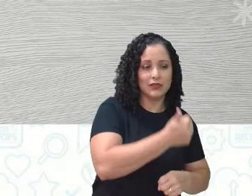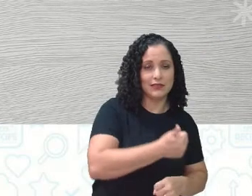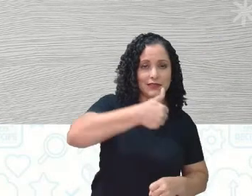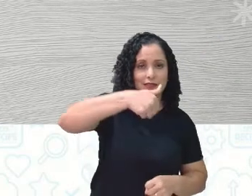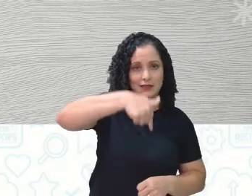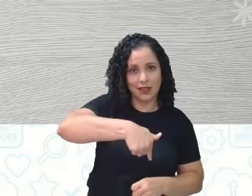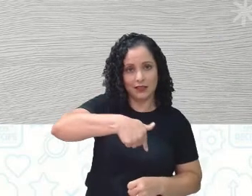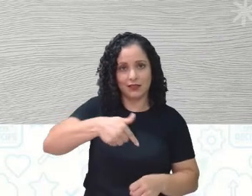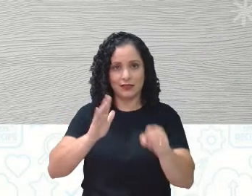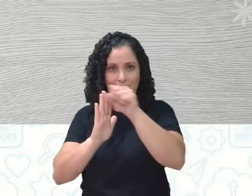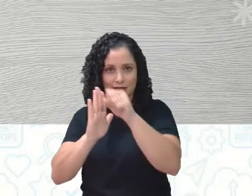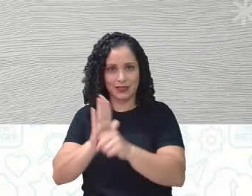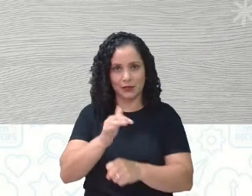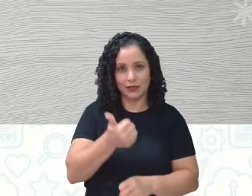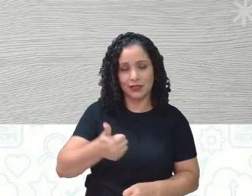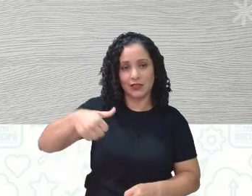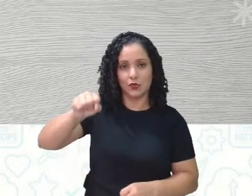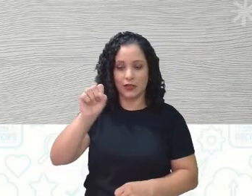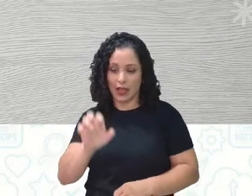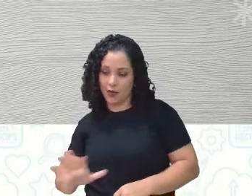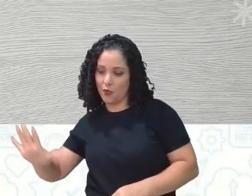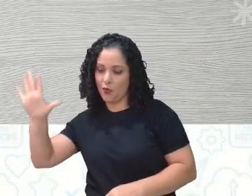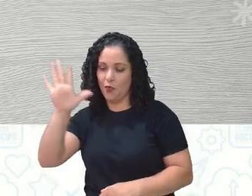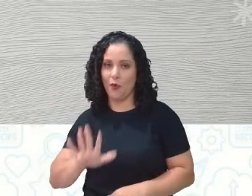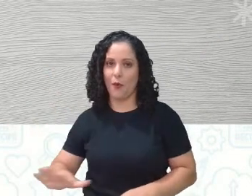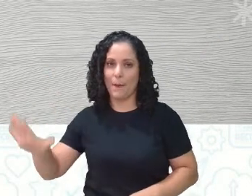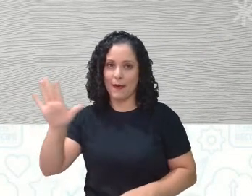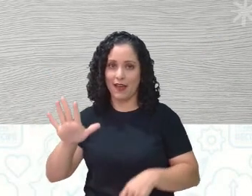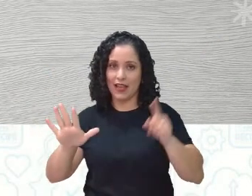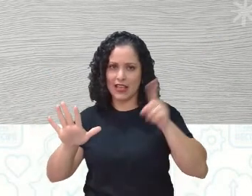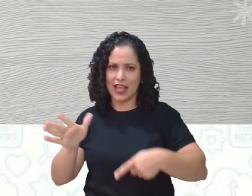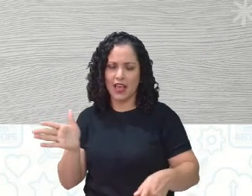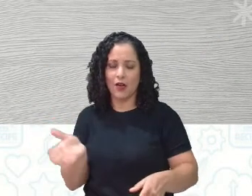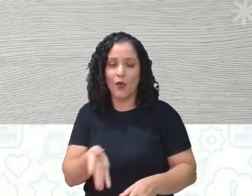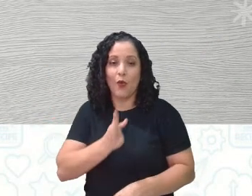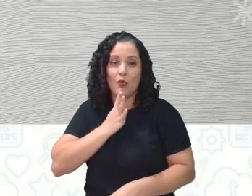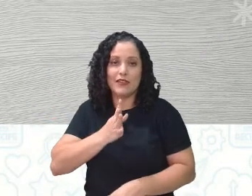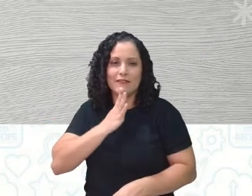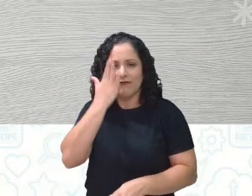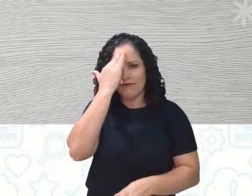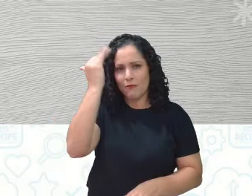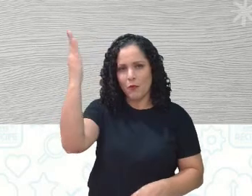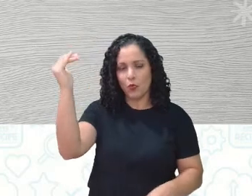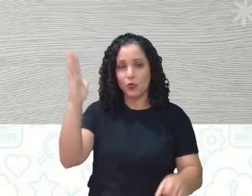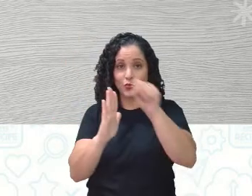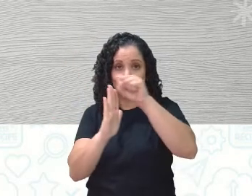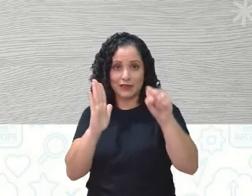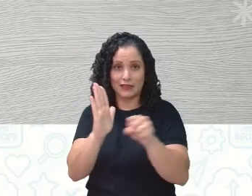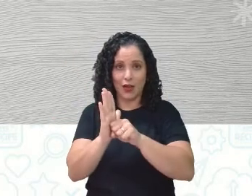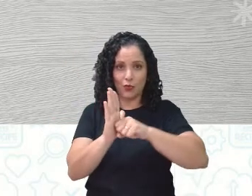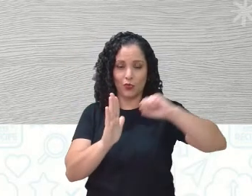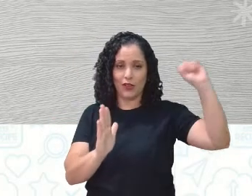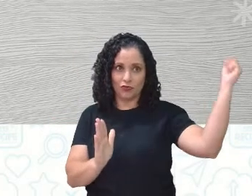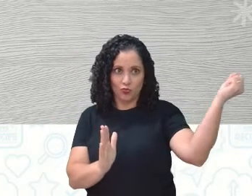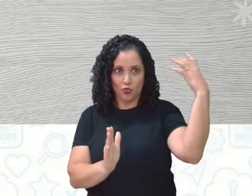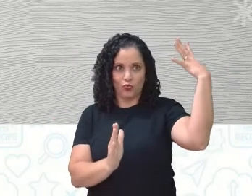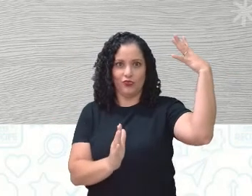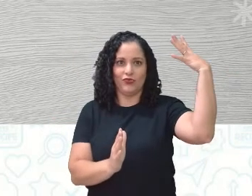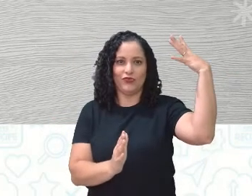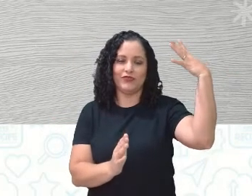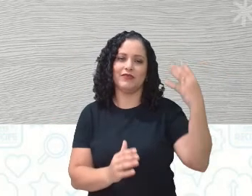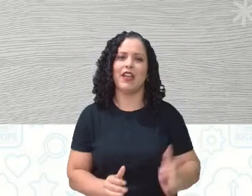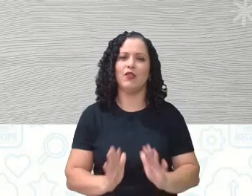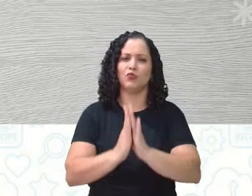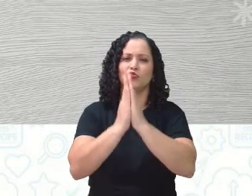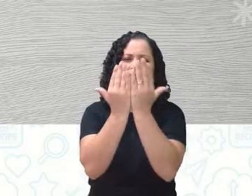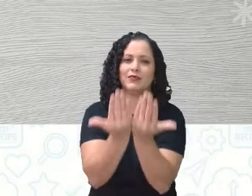Europa e ficou conhecido como o século das luzes, né? A gente pode ver nos livros de história, né? Quando a gente